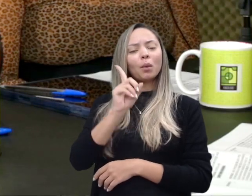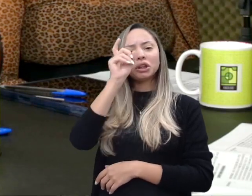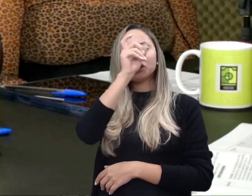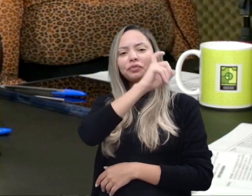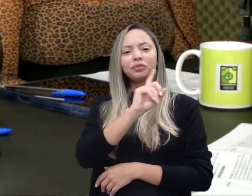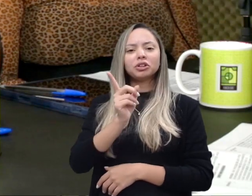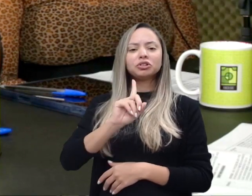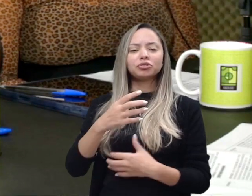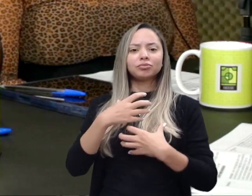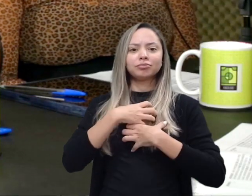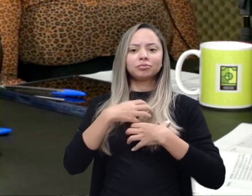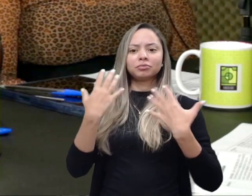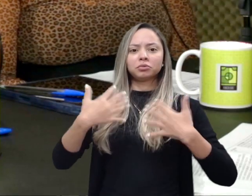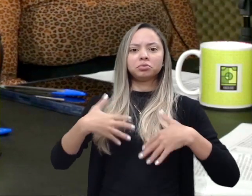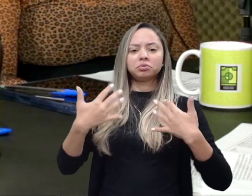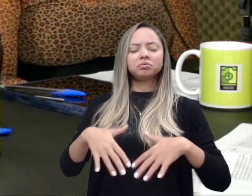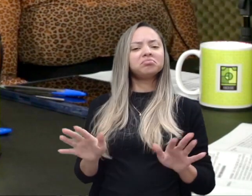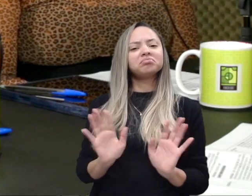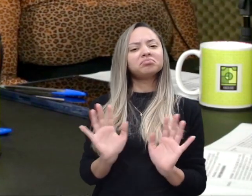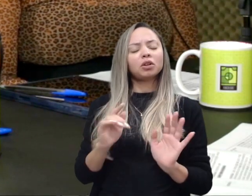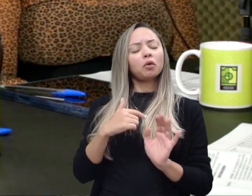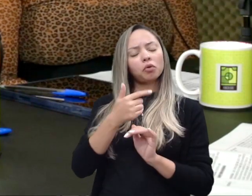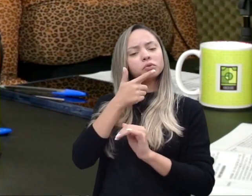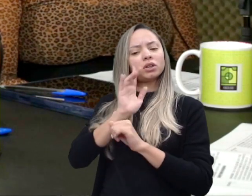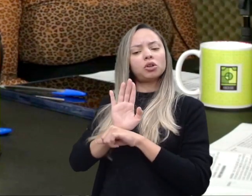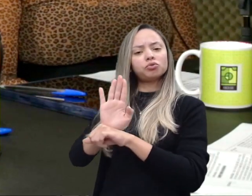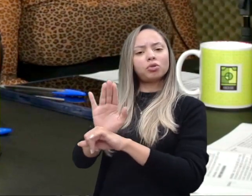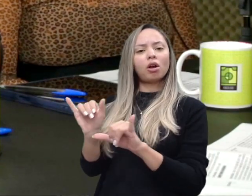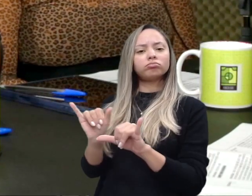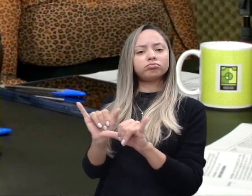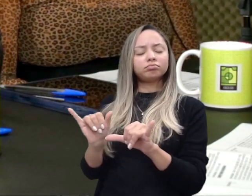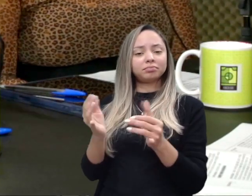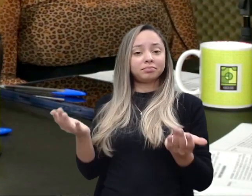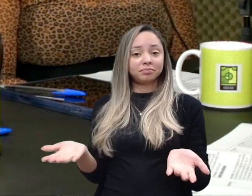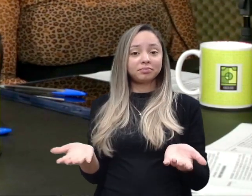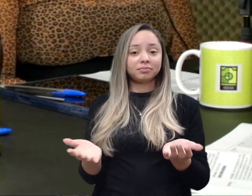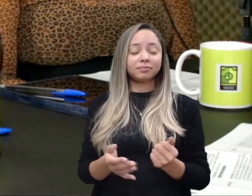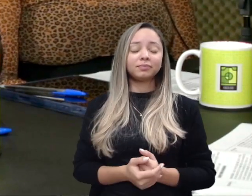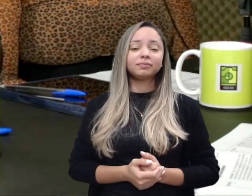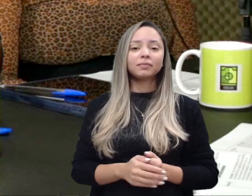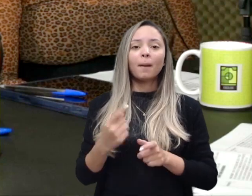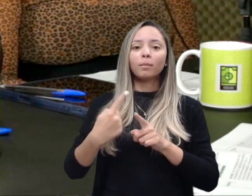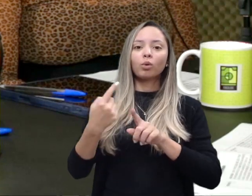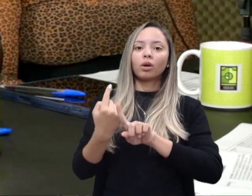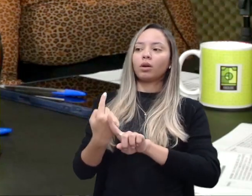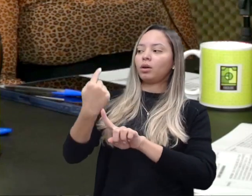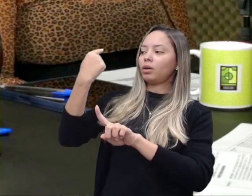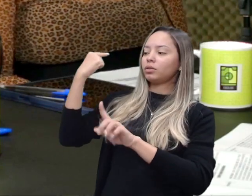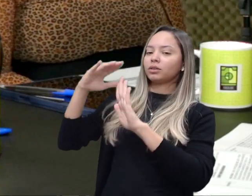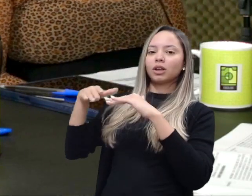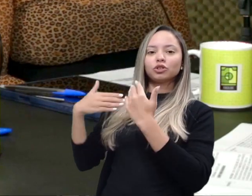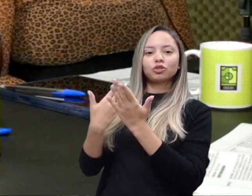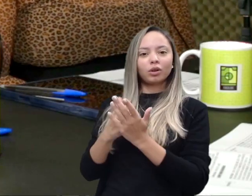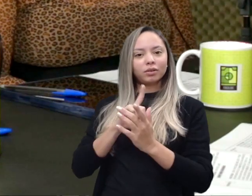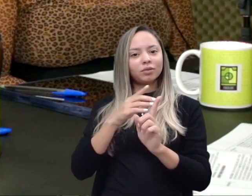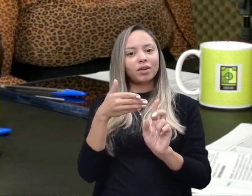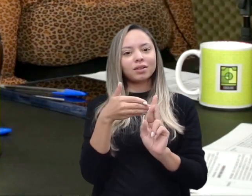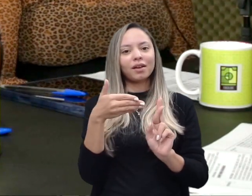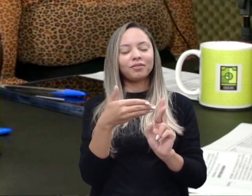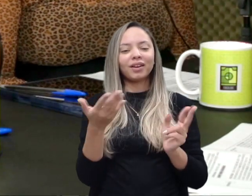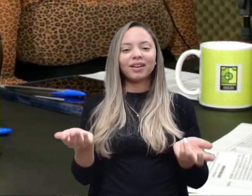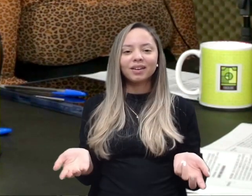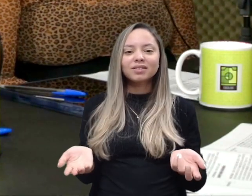tão desesperador. Eu vou conseguir talvez ajudar um pouco melhor meu amigo, meu colega de trabalho lá na frente, porque lá atrás eu tive essa referência. Claro. Então é